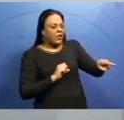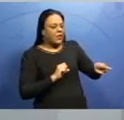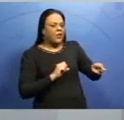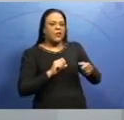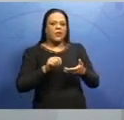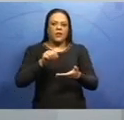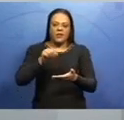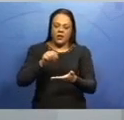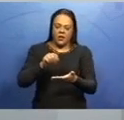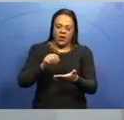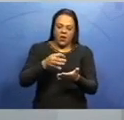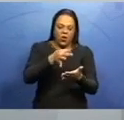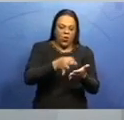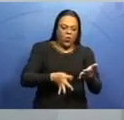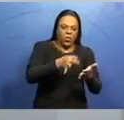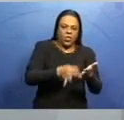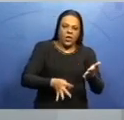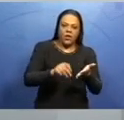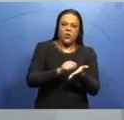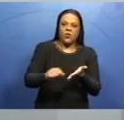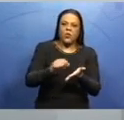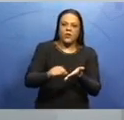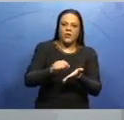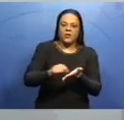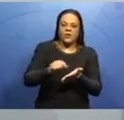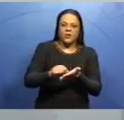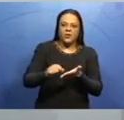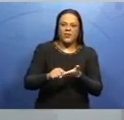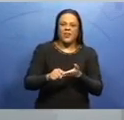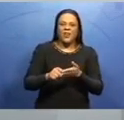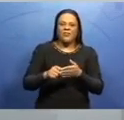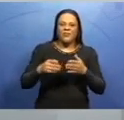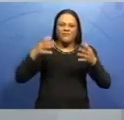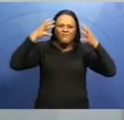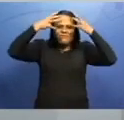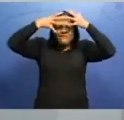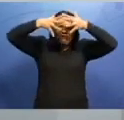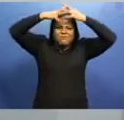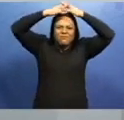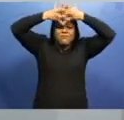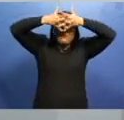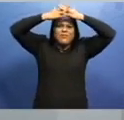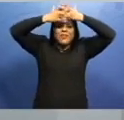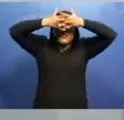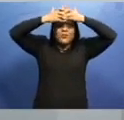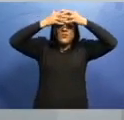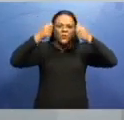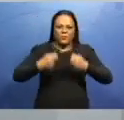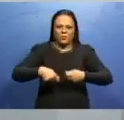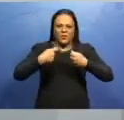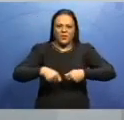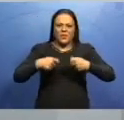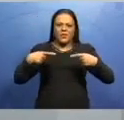se eu colocasse ele escrevia o texto? Vira bagunça na cabeça, né?